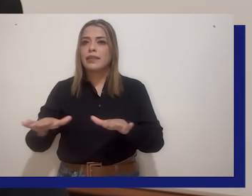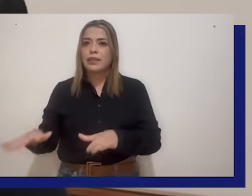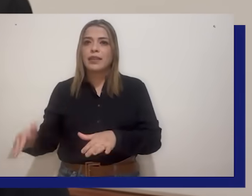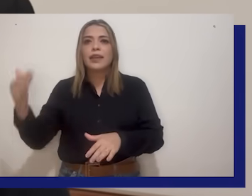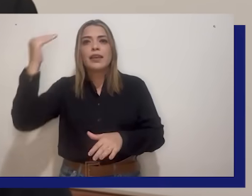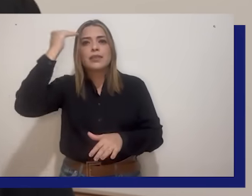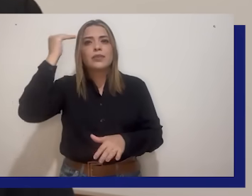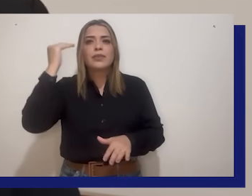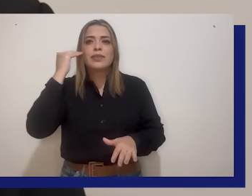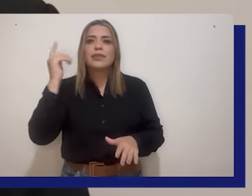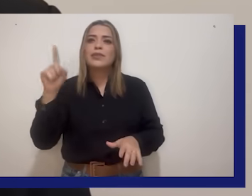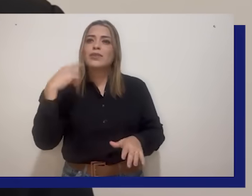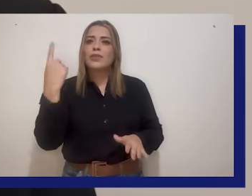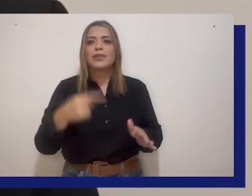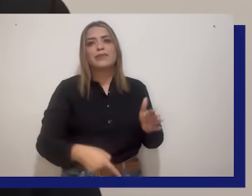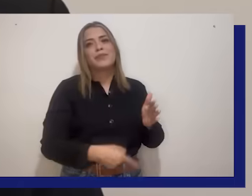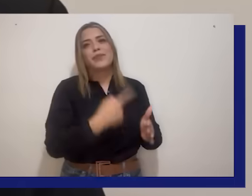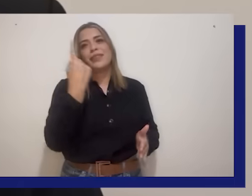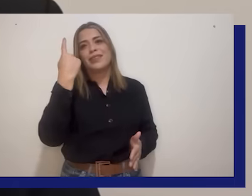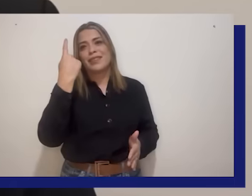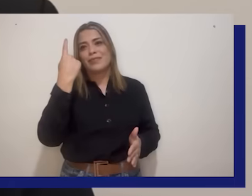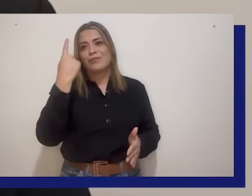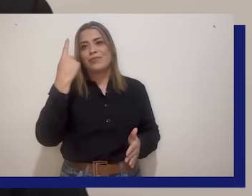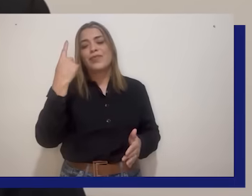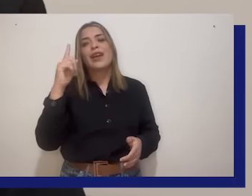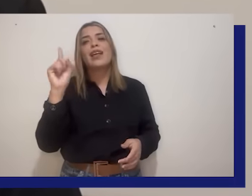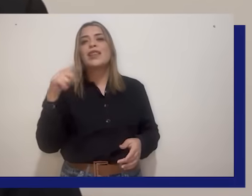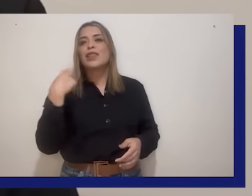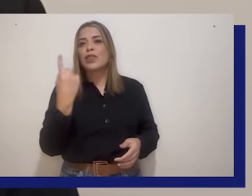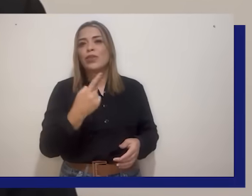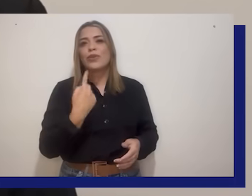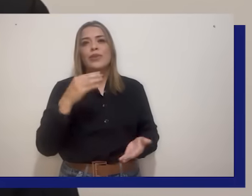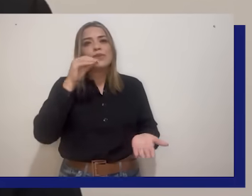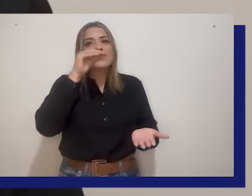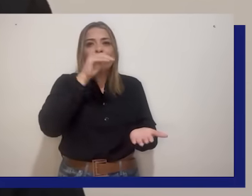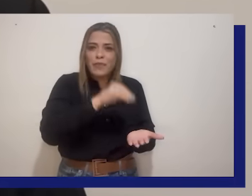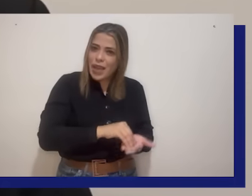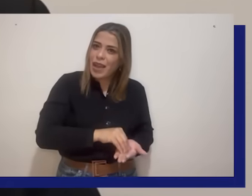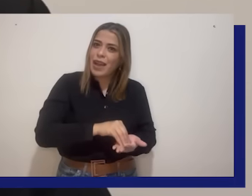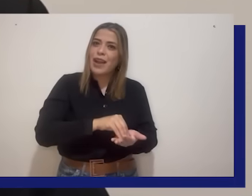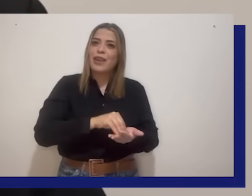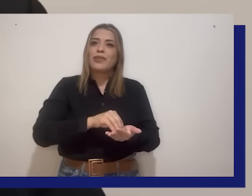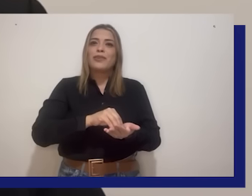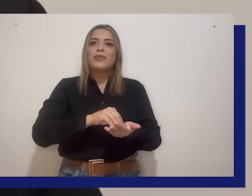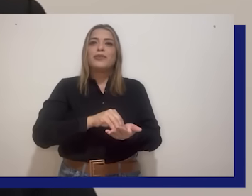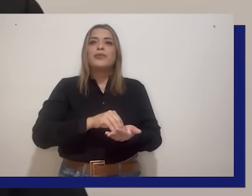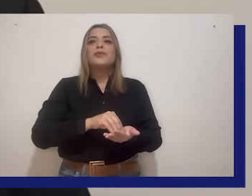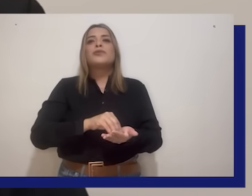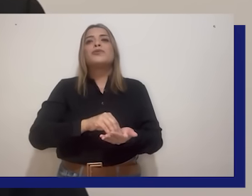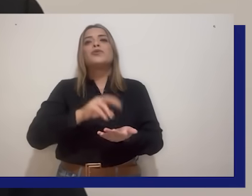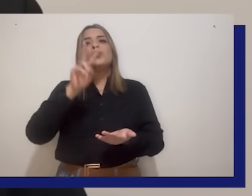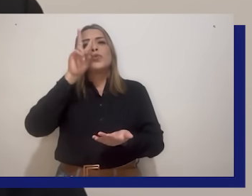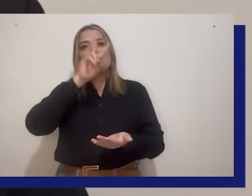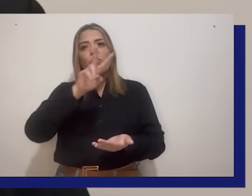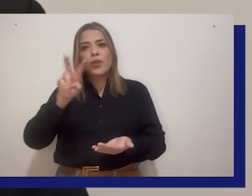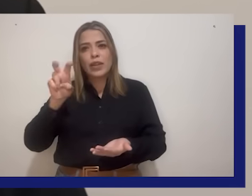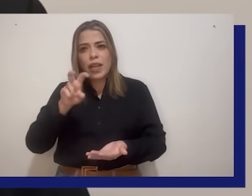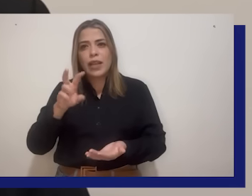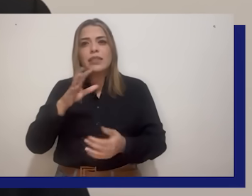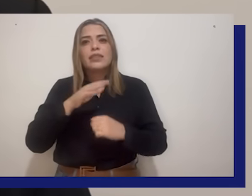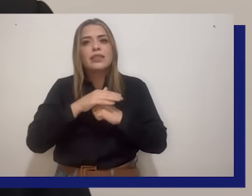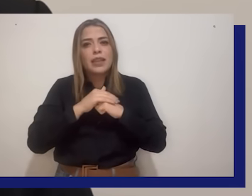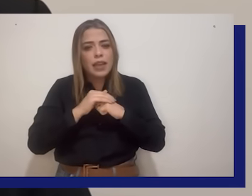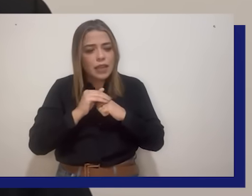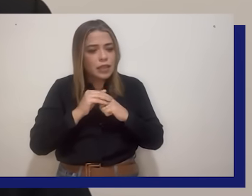dos adolescentes no nosso país. Eu acho que esse é um grande marco, né, de um olhar reflexivo